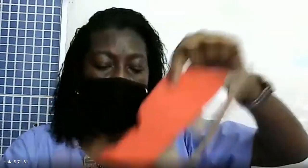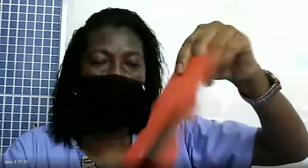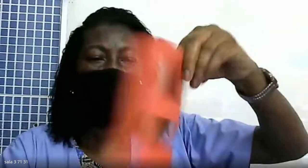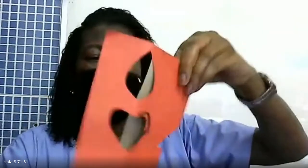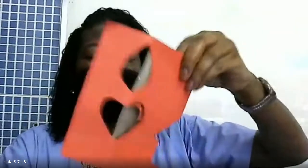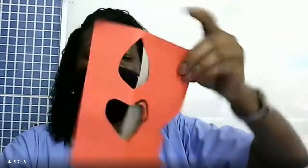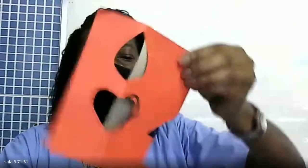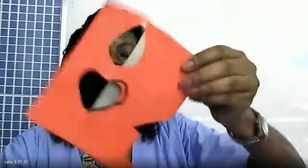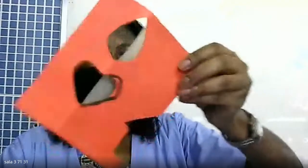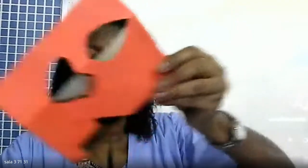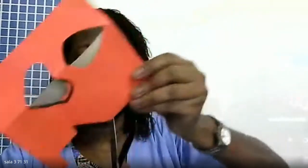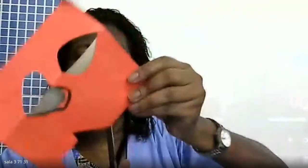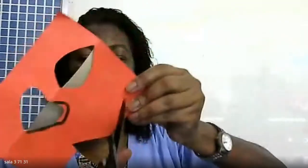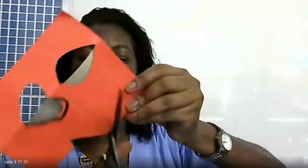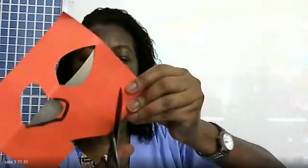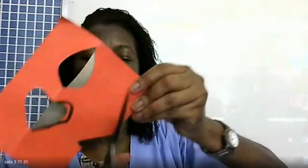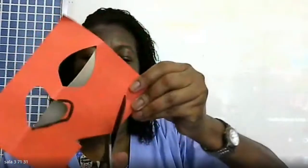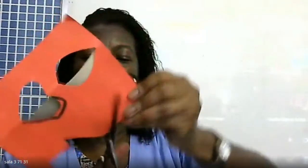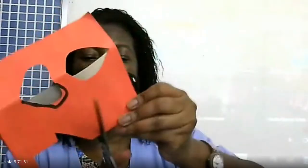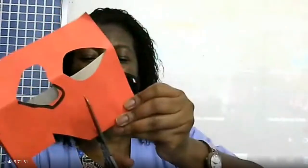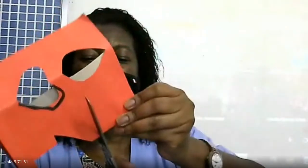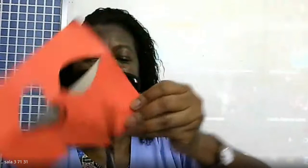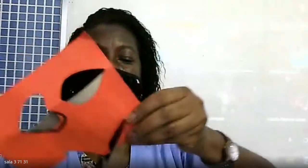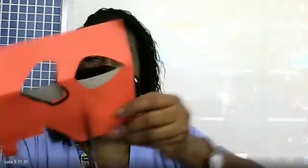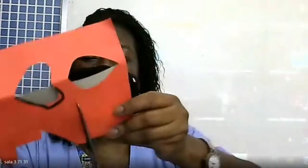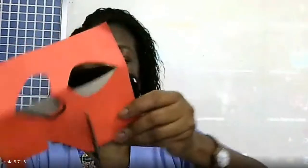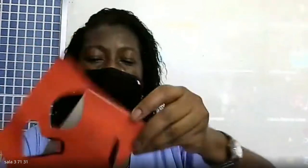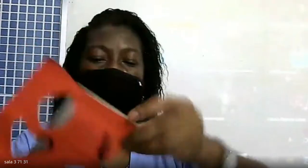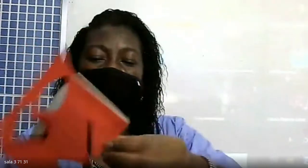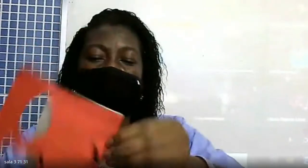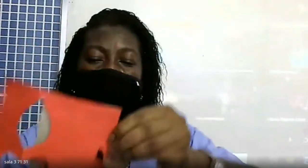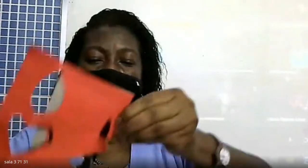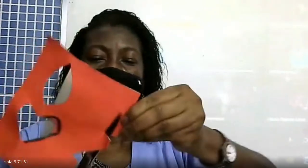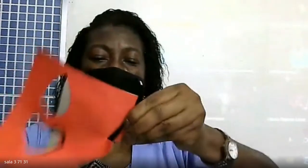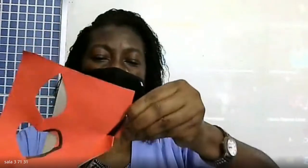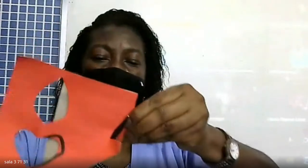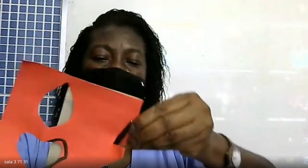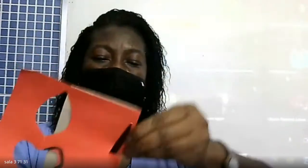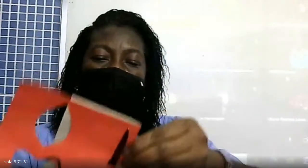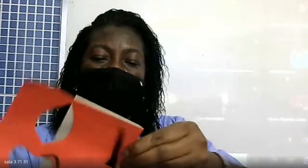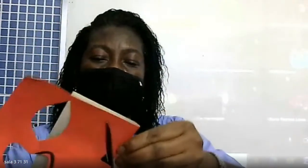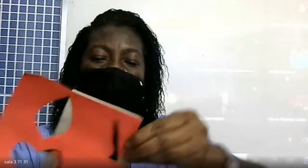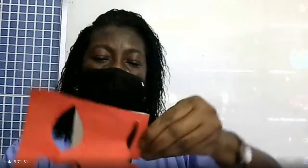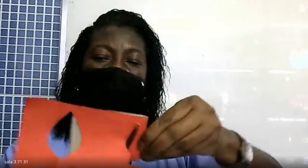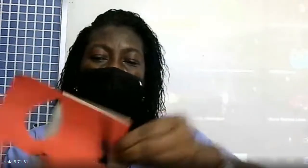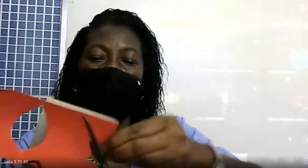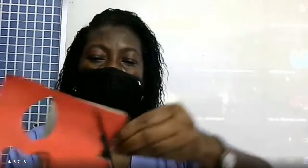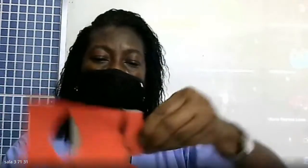Aqui em cima eu já faço a árvore. Ó.